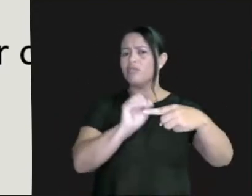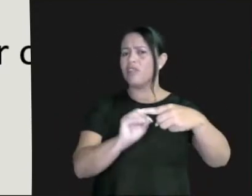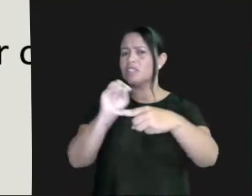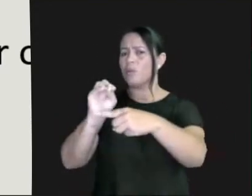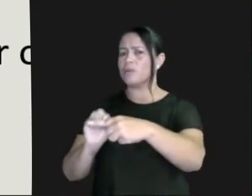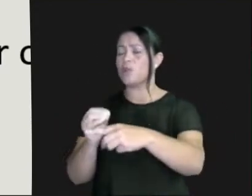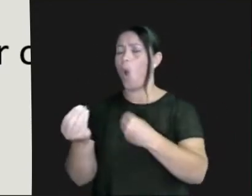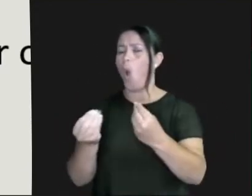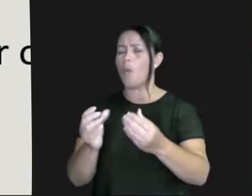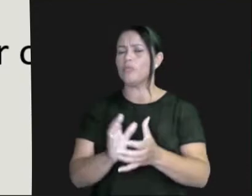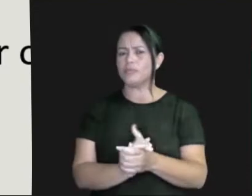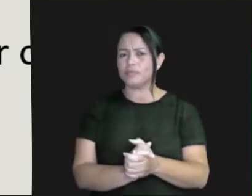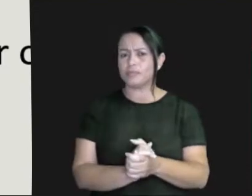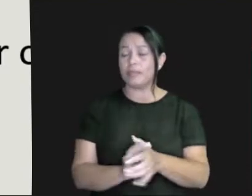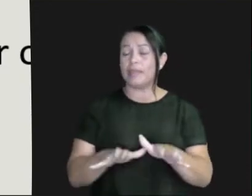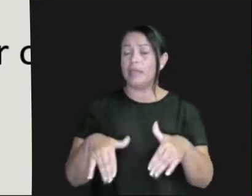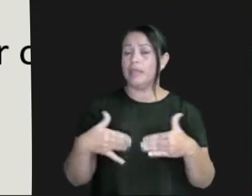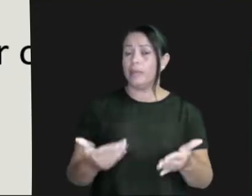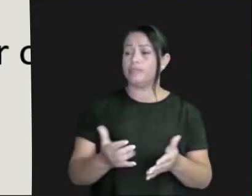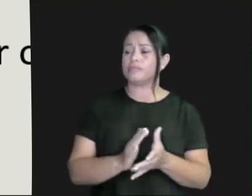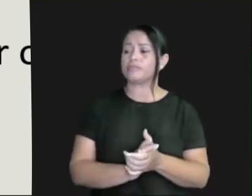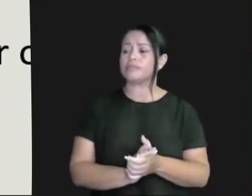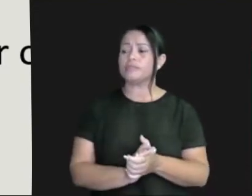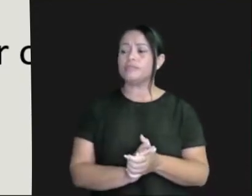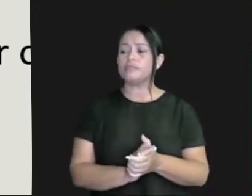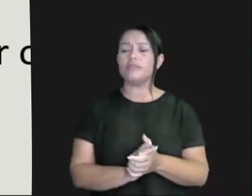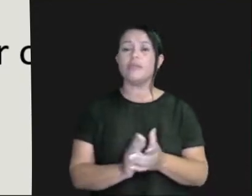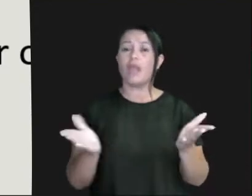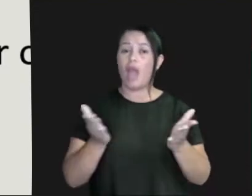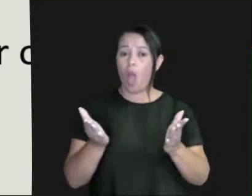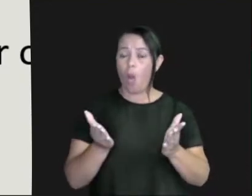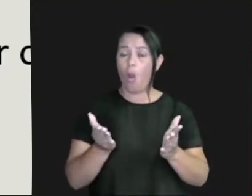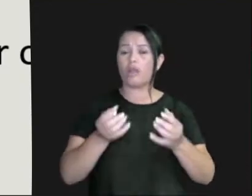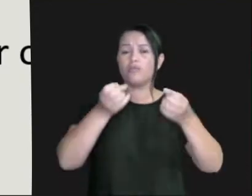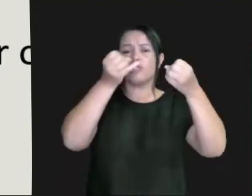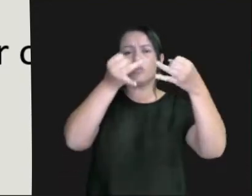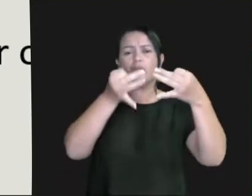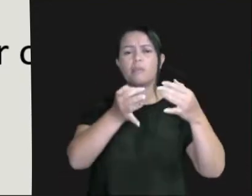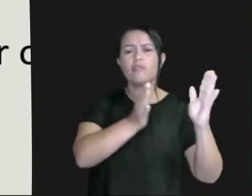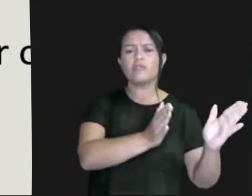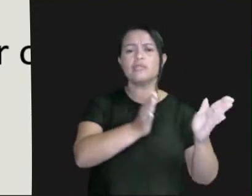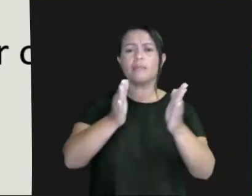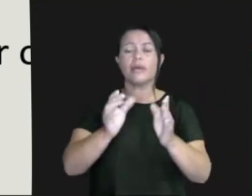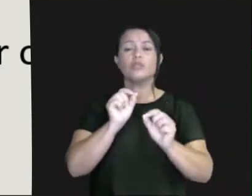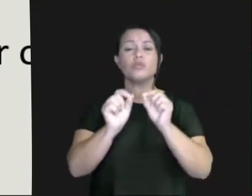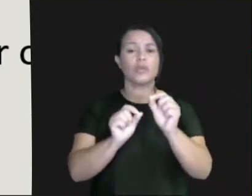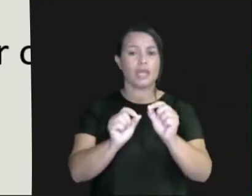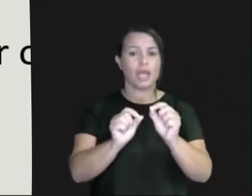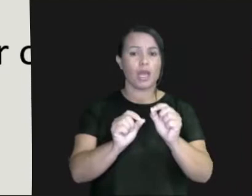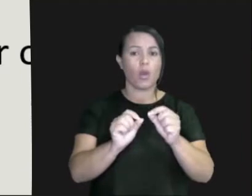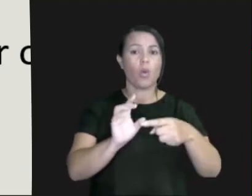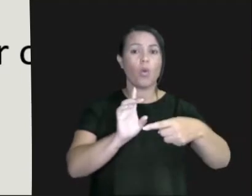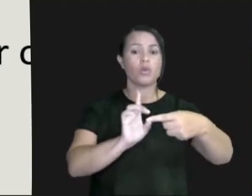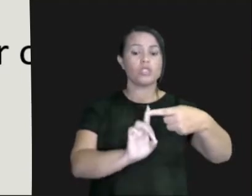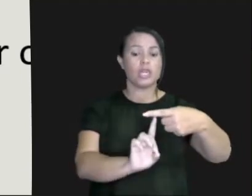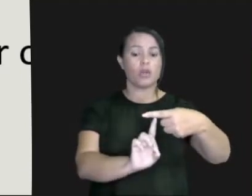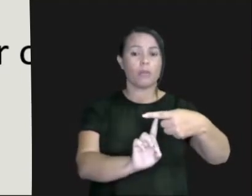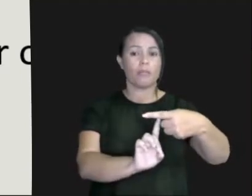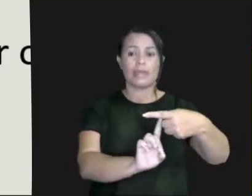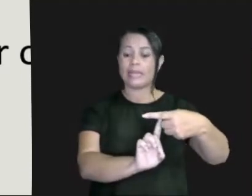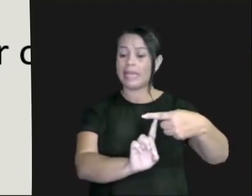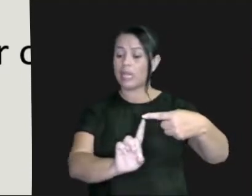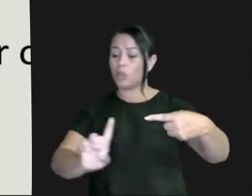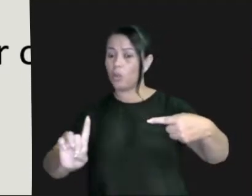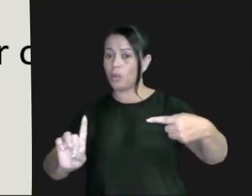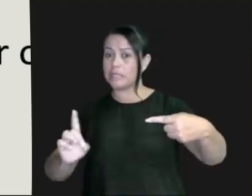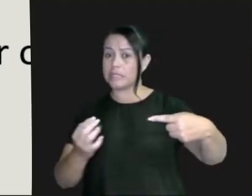tá certo? Então, a primeira parte que eu vou explicar a vocês é a de denominadores iguais. Se os denominadores